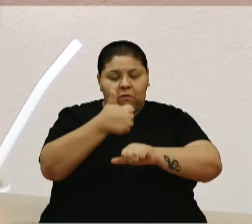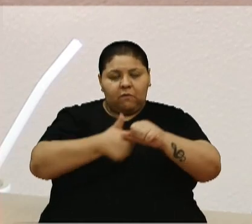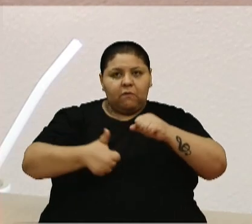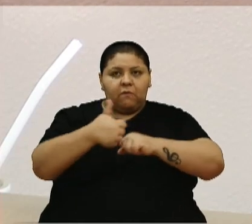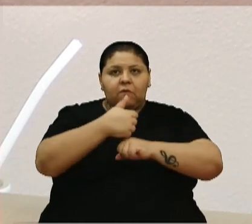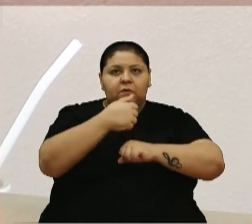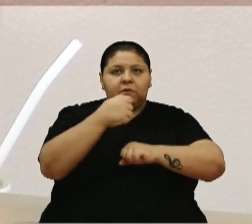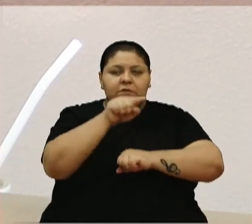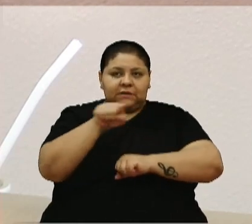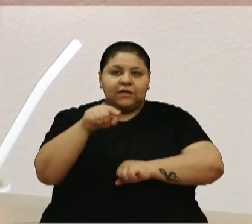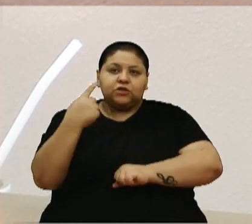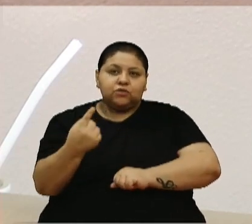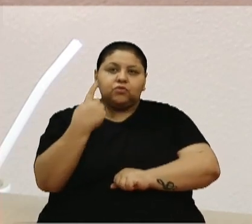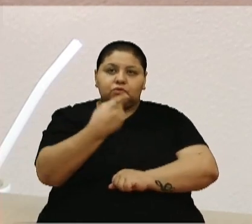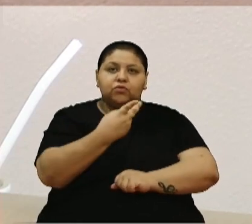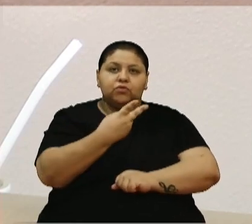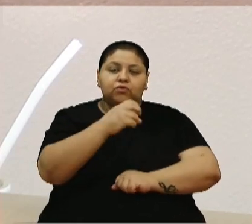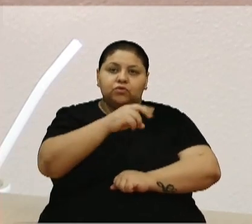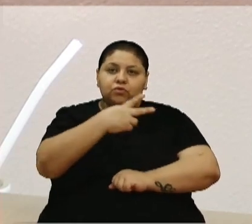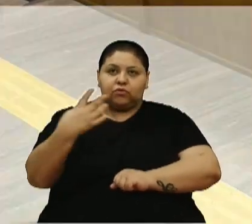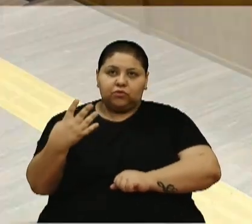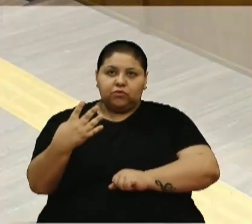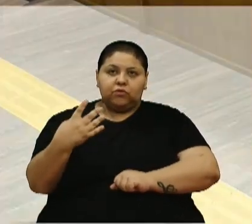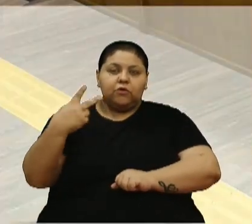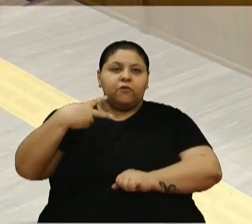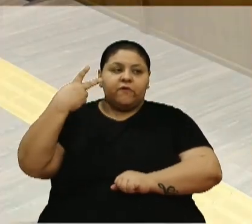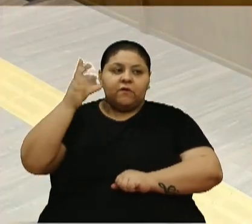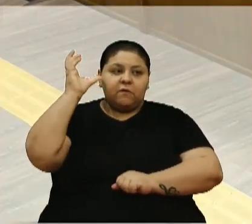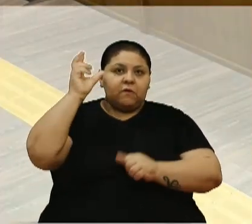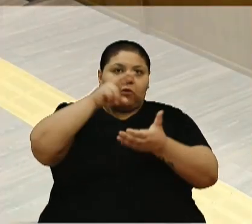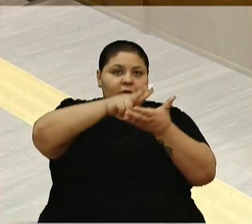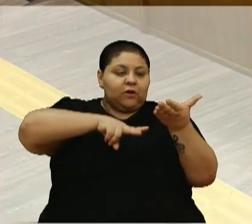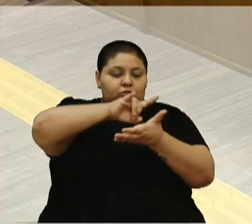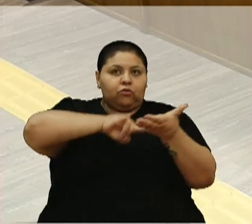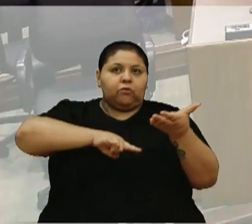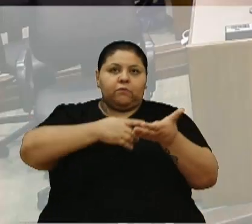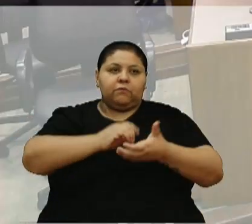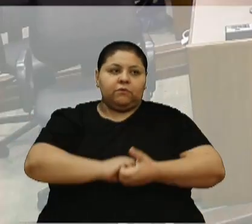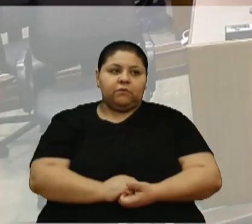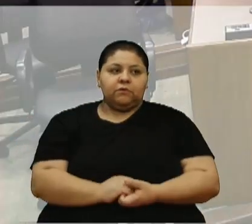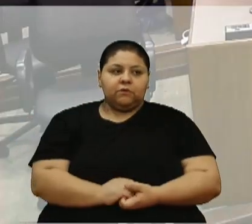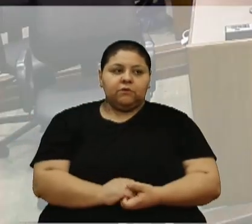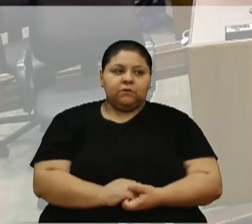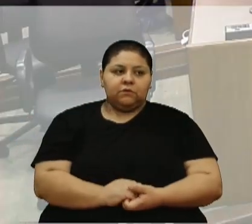-1/2024. O relator é o vereador Cadori. Com a palavra o relator para a leitura do parecer.